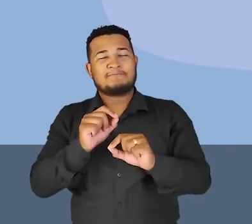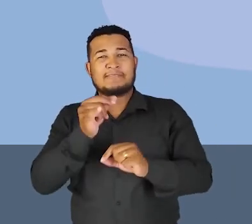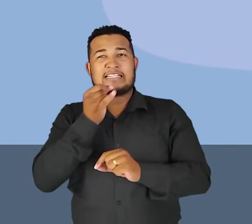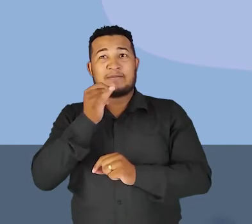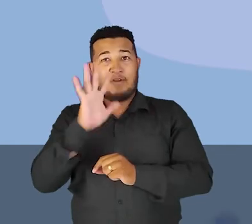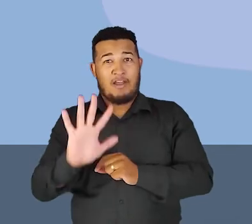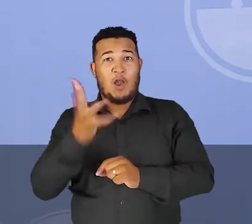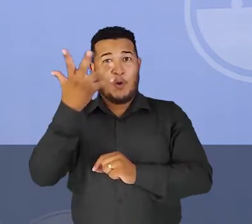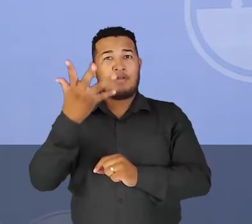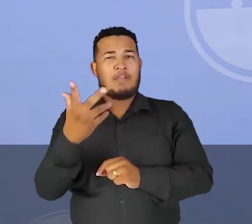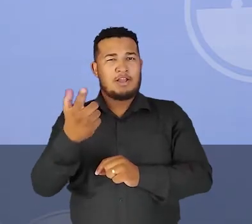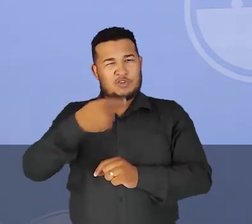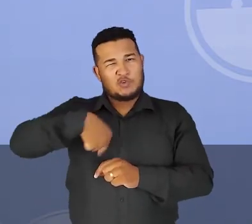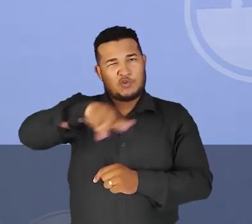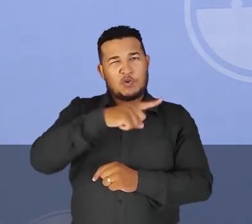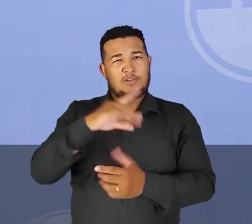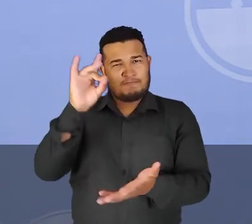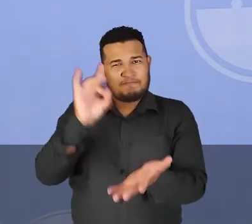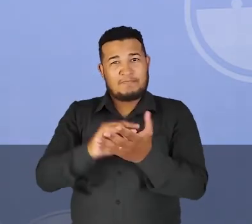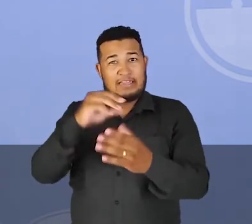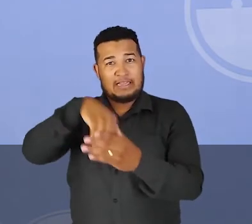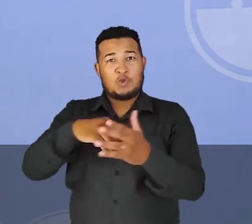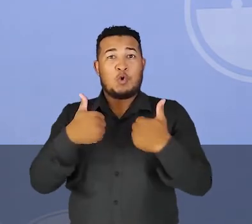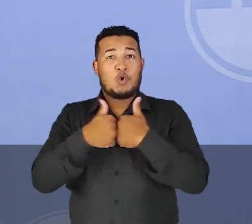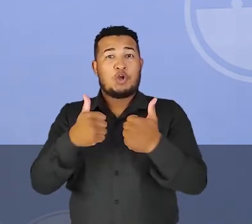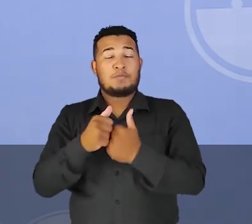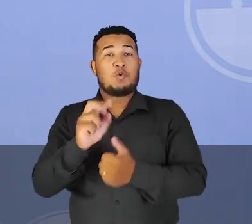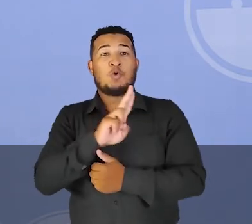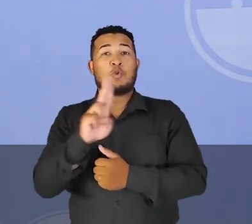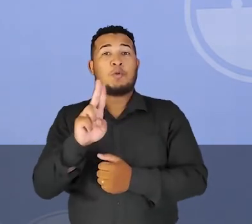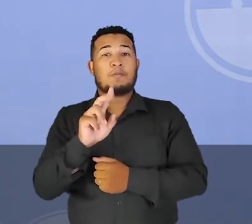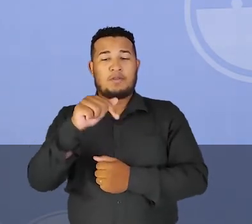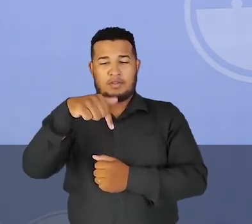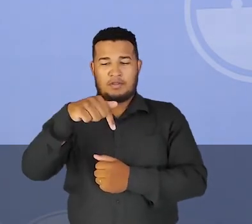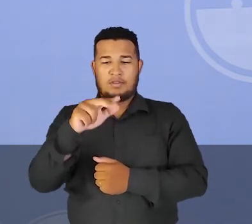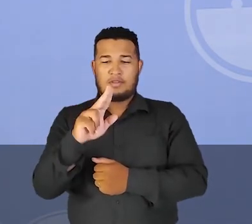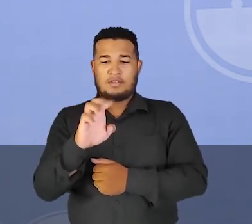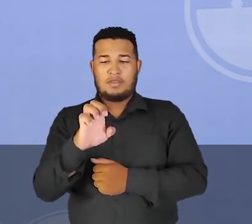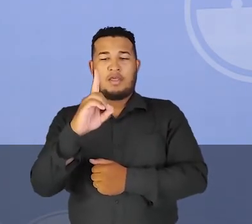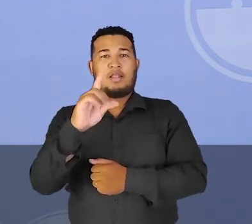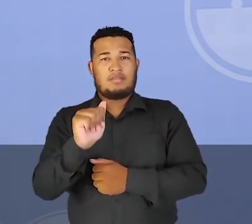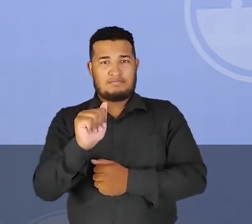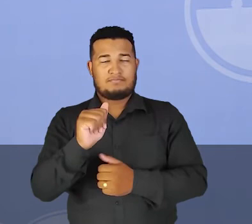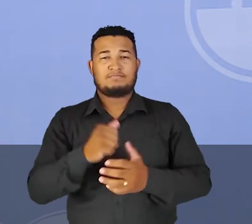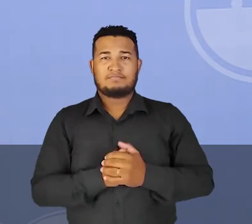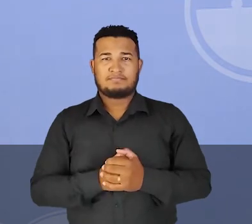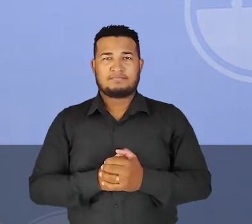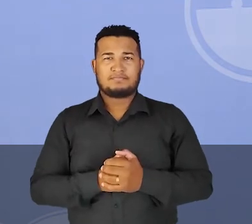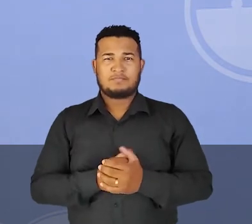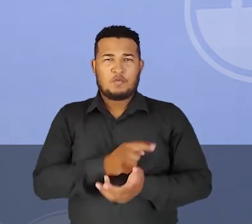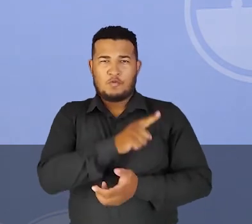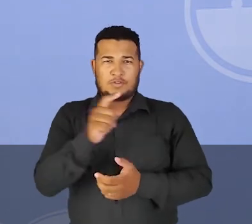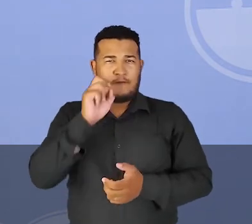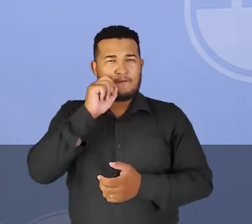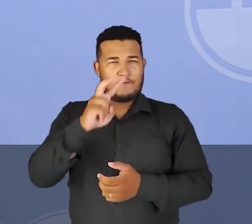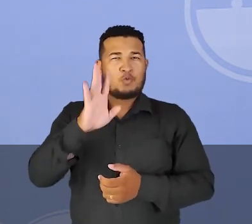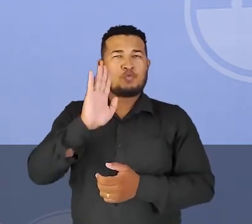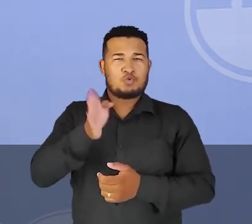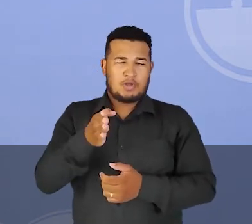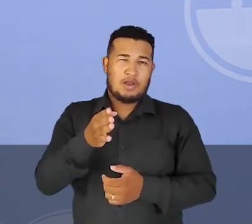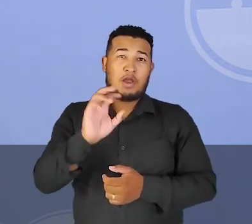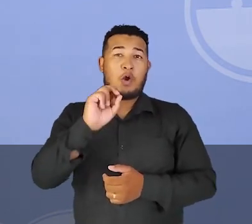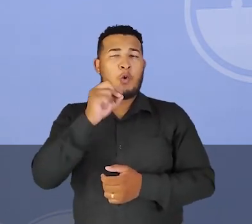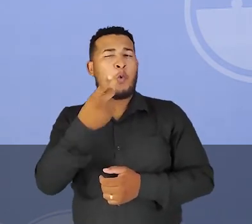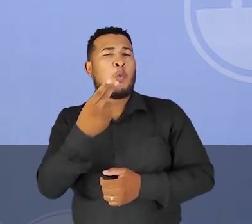essa situação acontece conosco na realidade, o nome disso chama-se queda. Você já deve ter visto